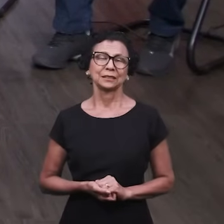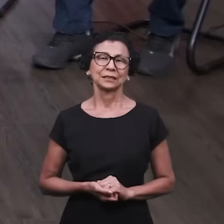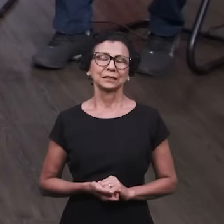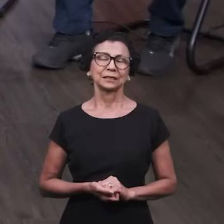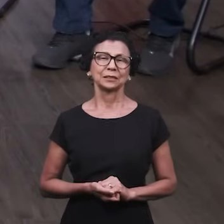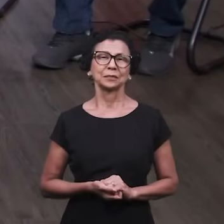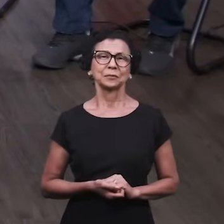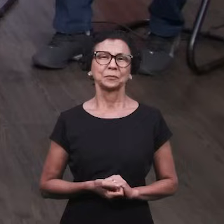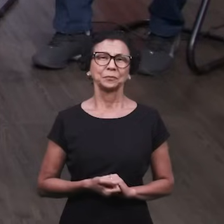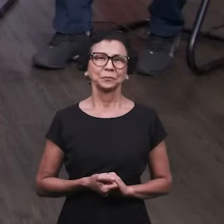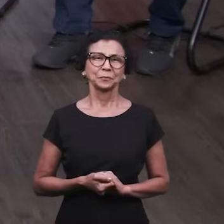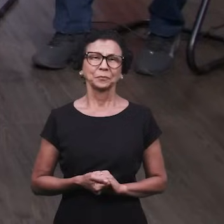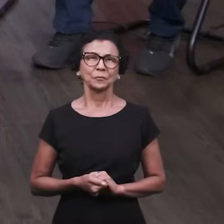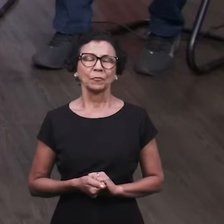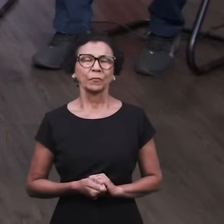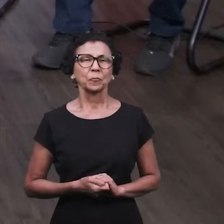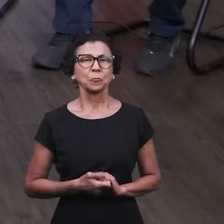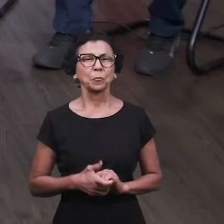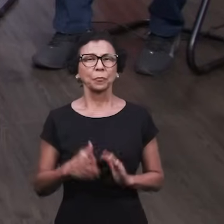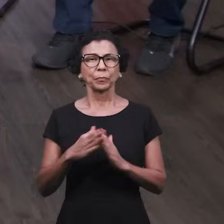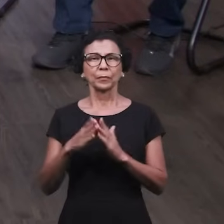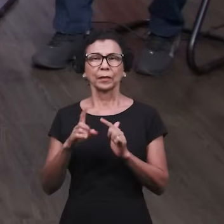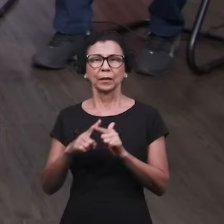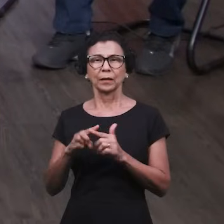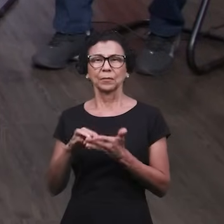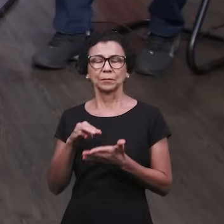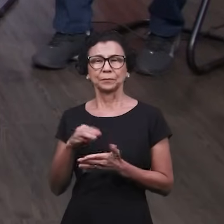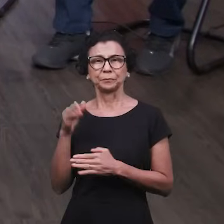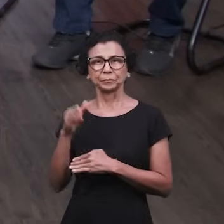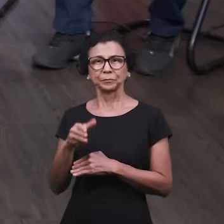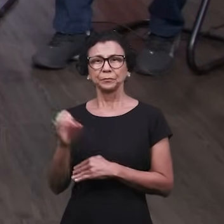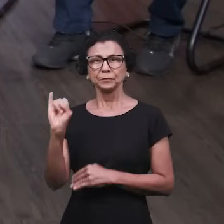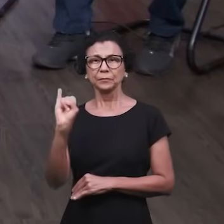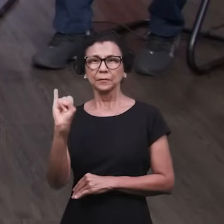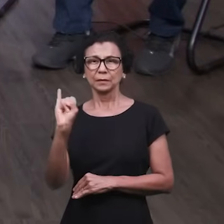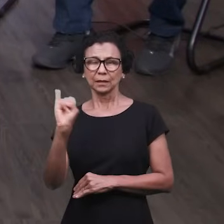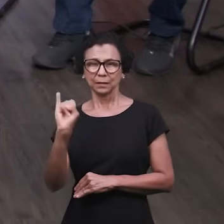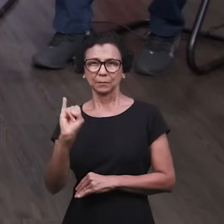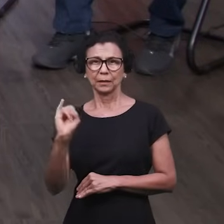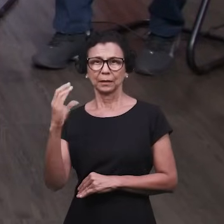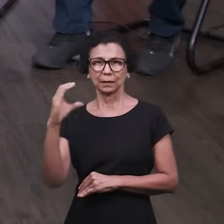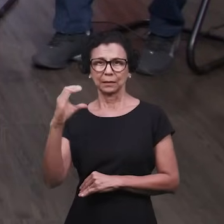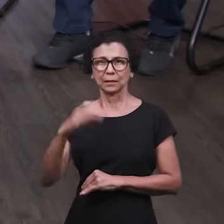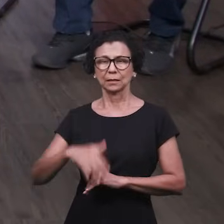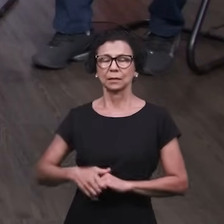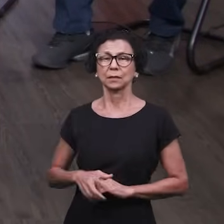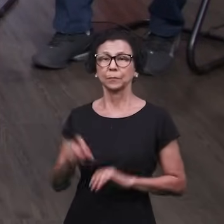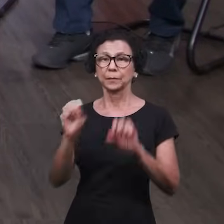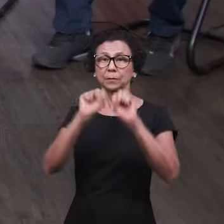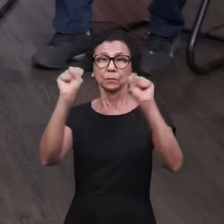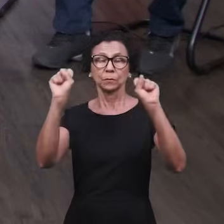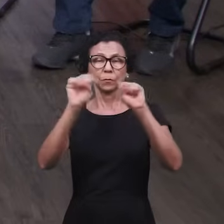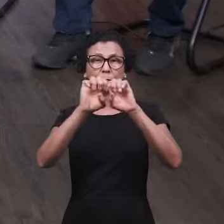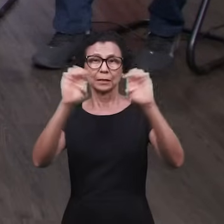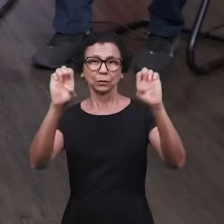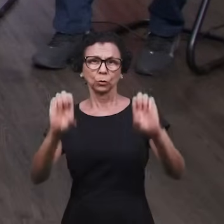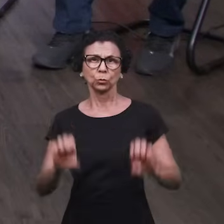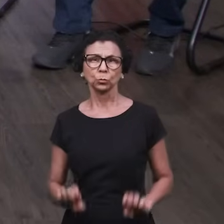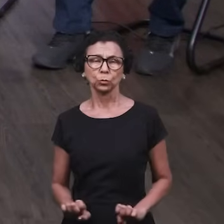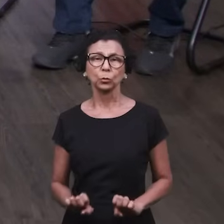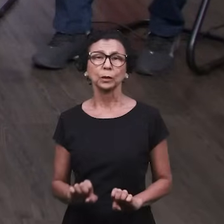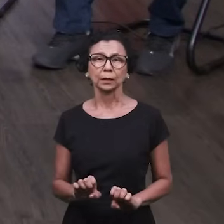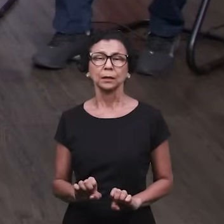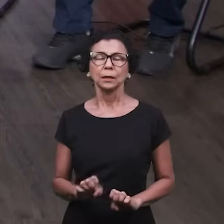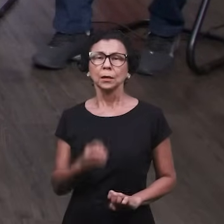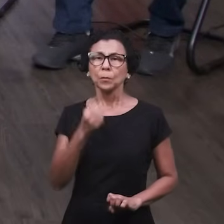que eu fui quando eu era bem novo na área de Itacibá, era uma igreja que tinha uma estrutura muito boa e muitos irmãos já envolvidos com o louvor do